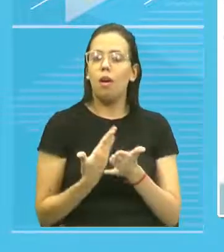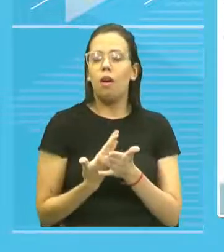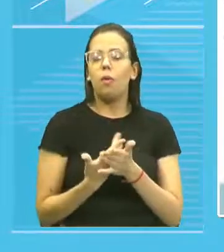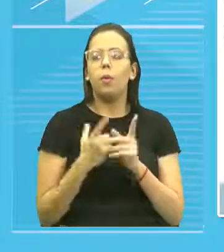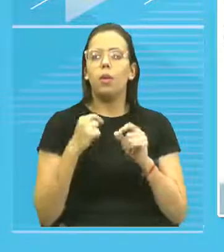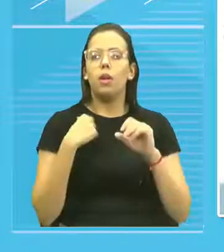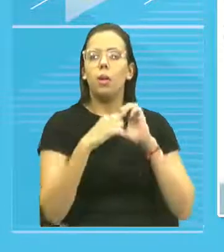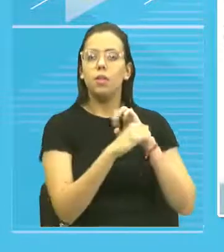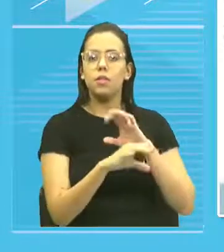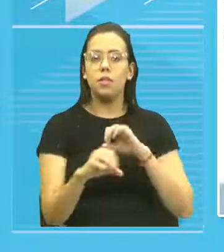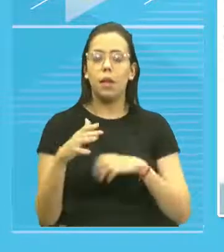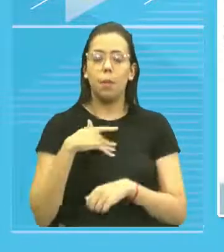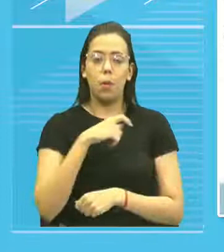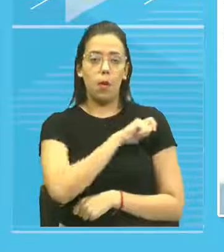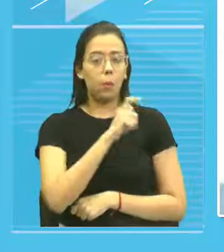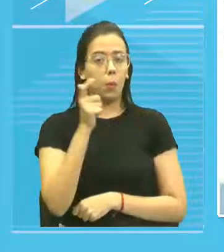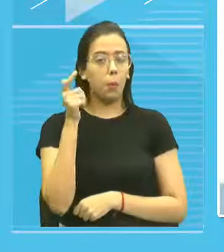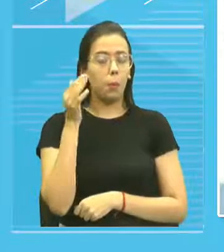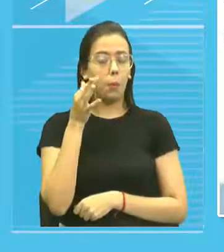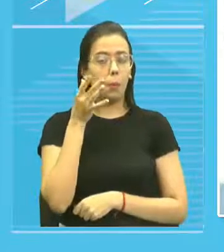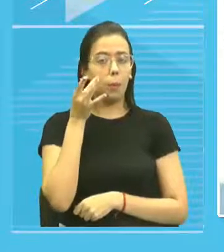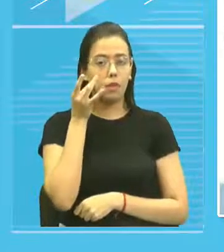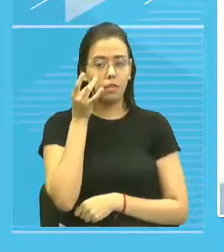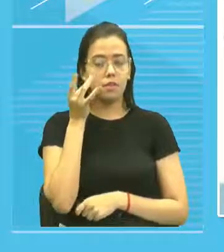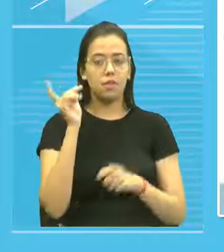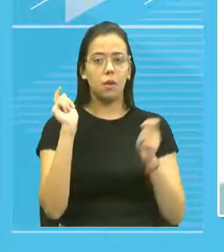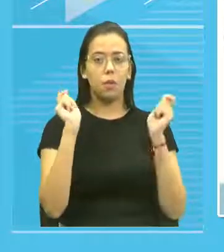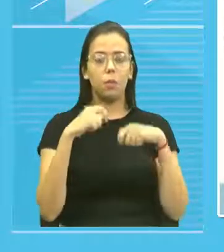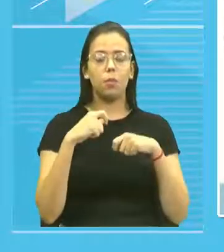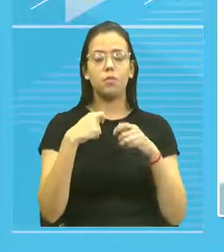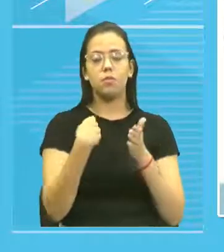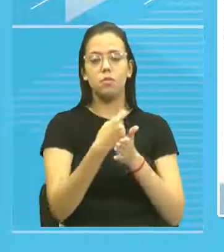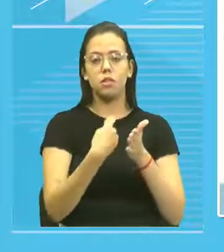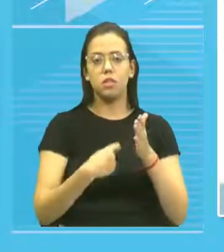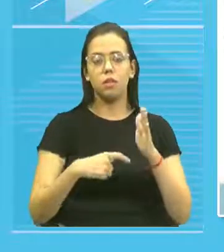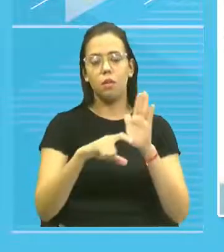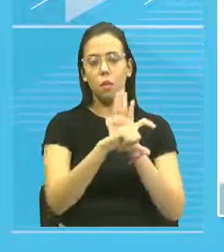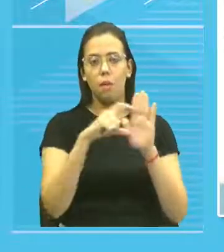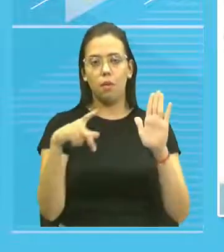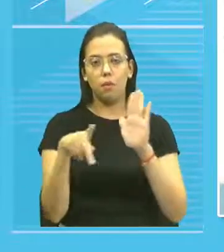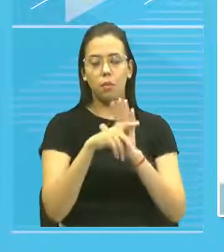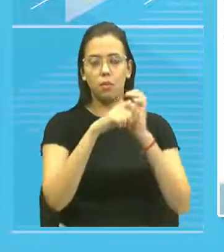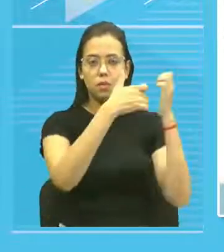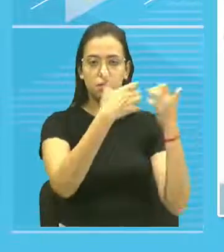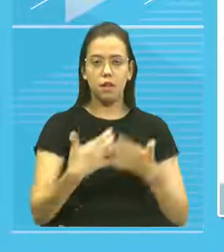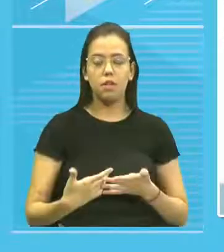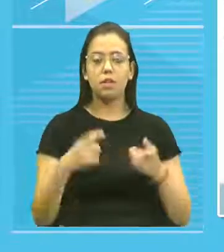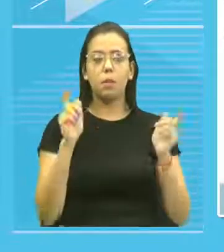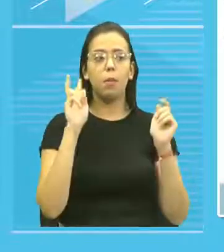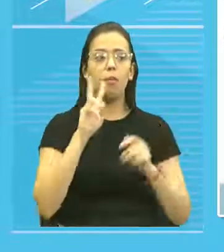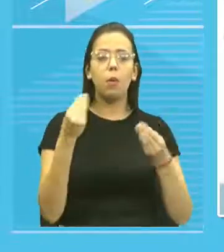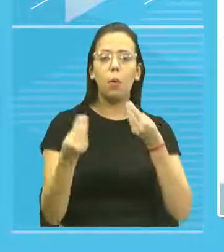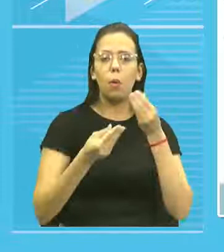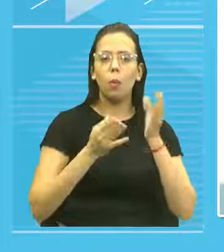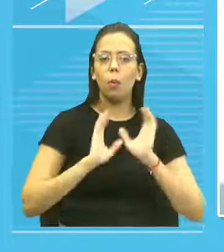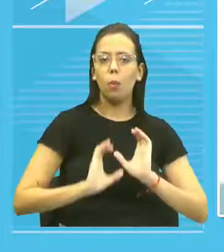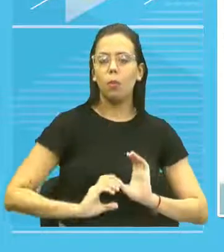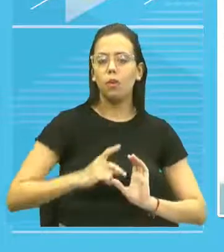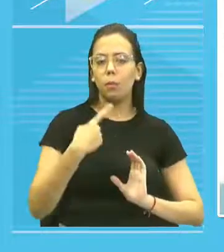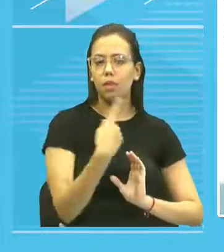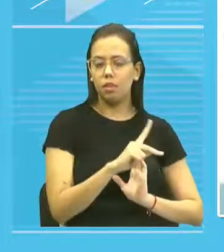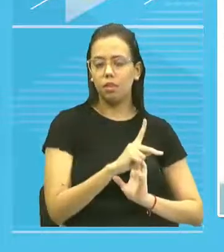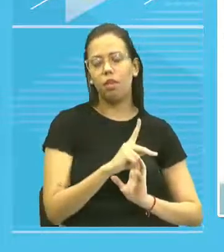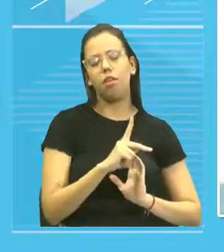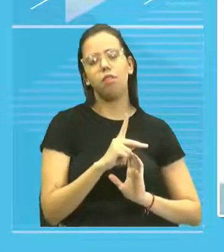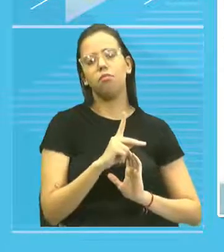para que meu aluno do presencial pudesse escrever um parágrafo movimento no caderno para eu ver como é que ele tava se comportando